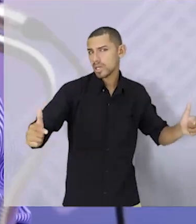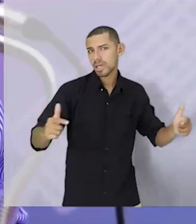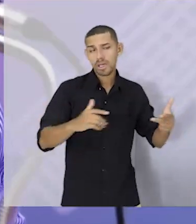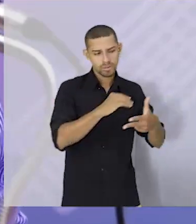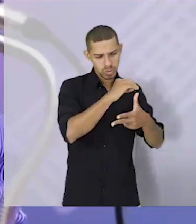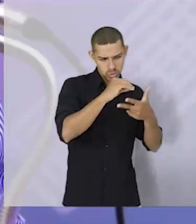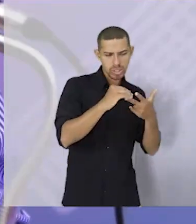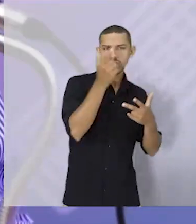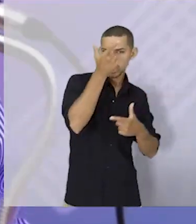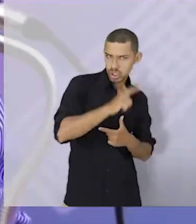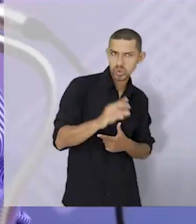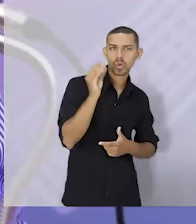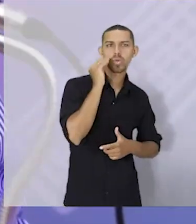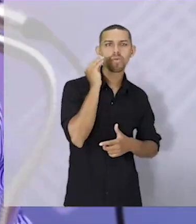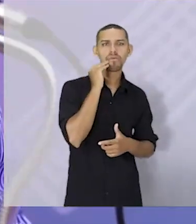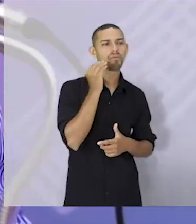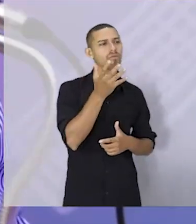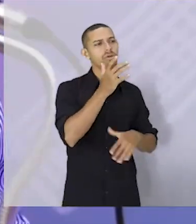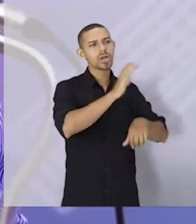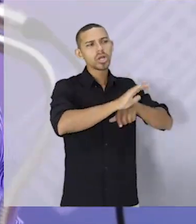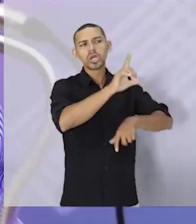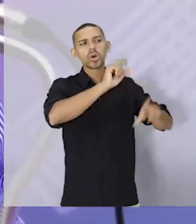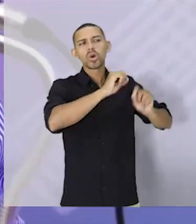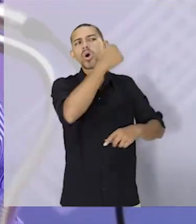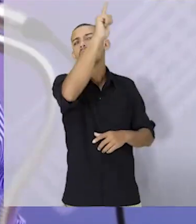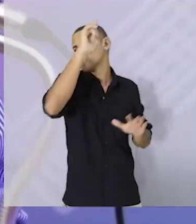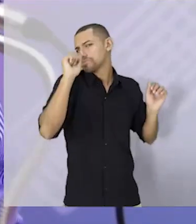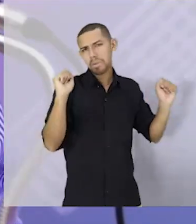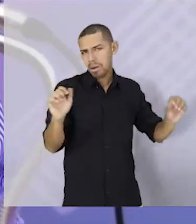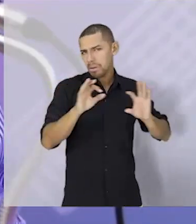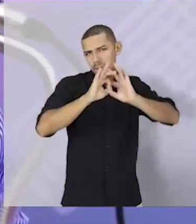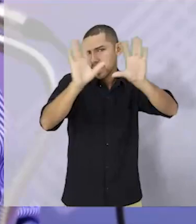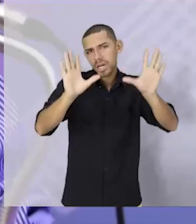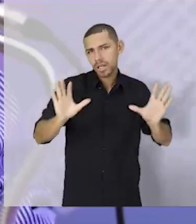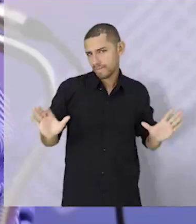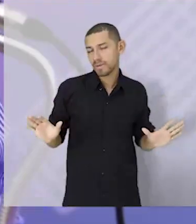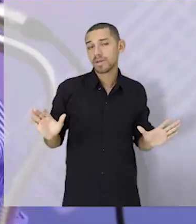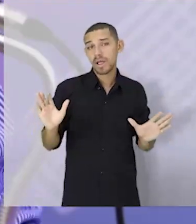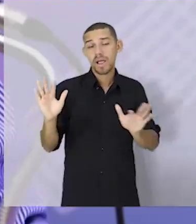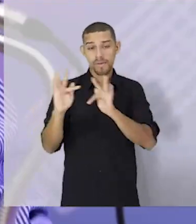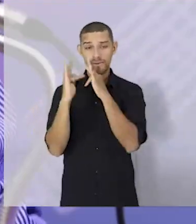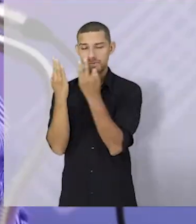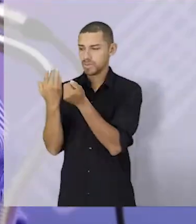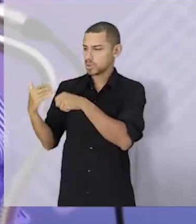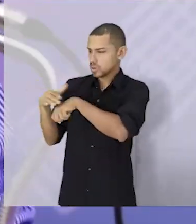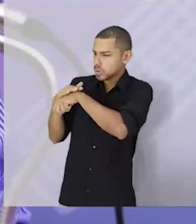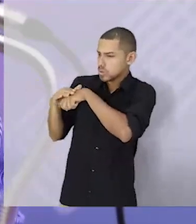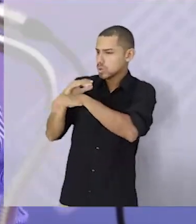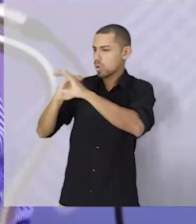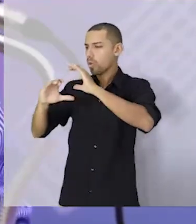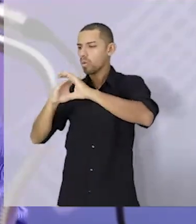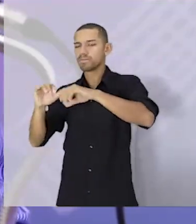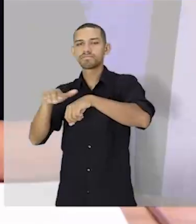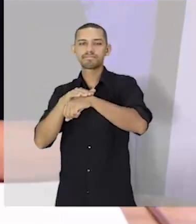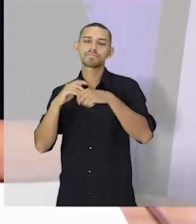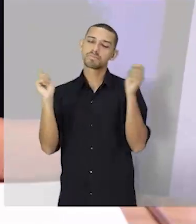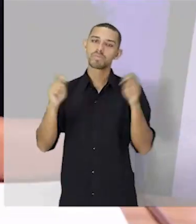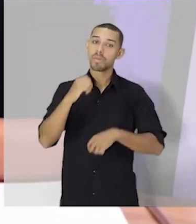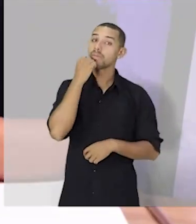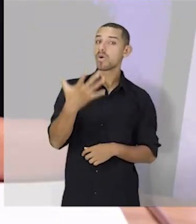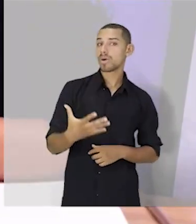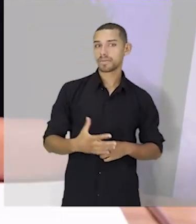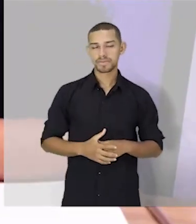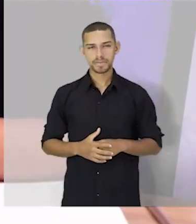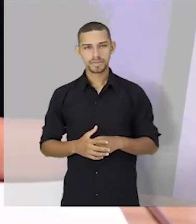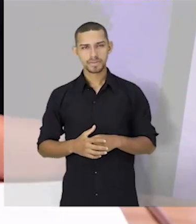quer. Então, é importante também ele se colocar e a família ter uma boa base aí de comunicação, uma boa base de conversa. Quantas